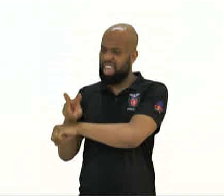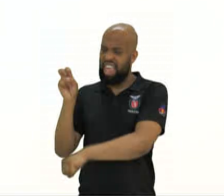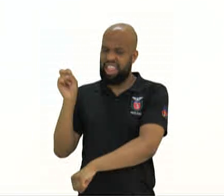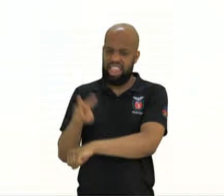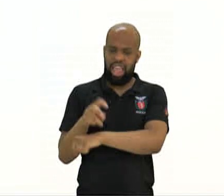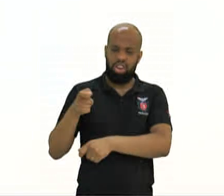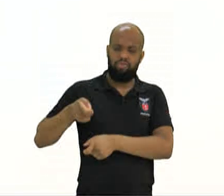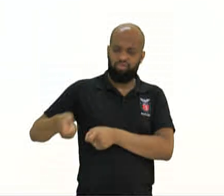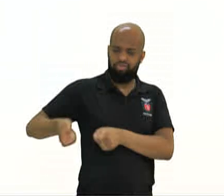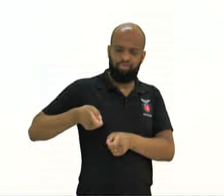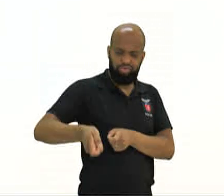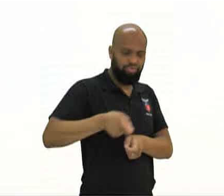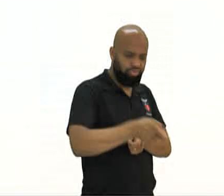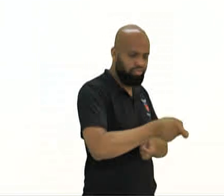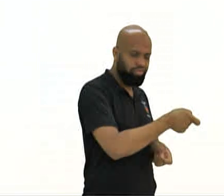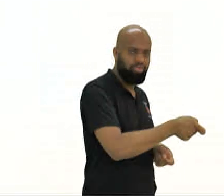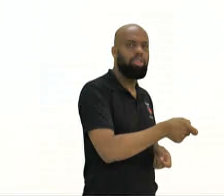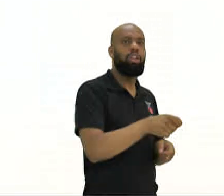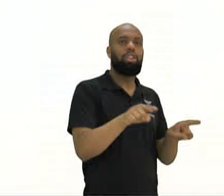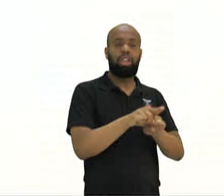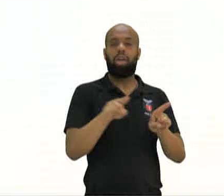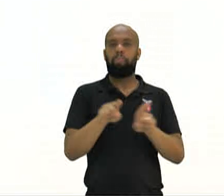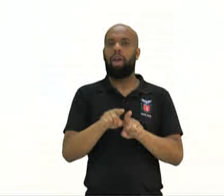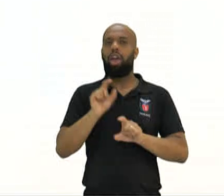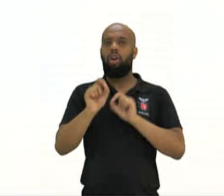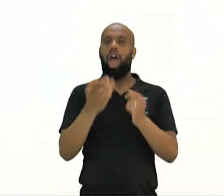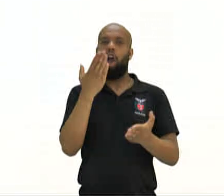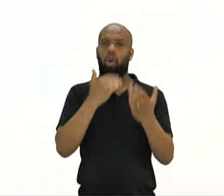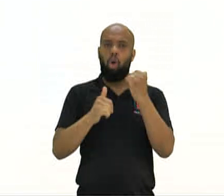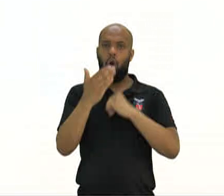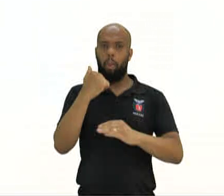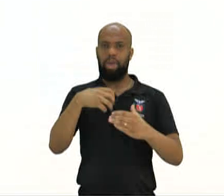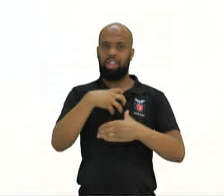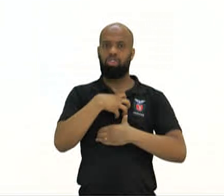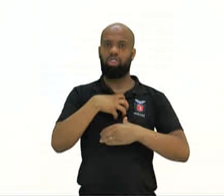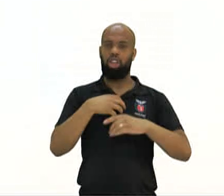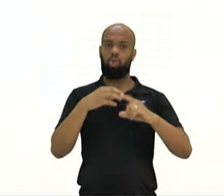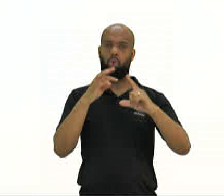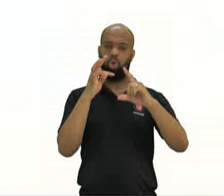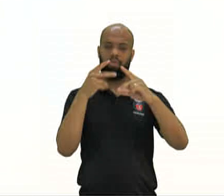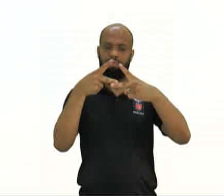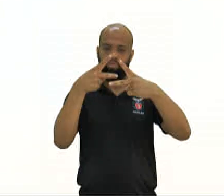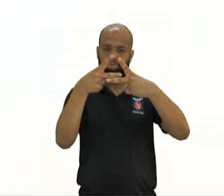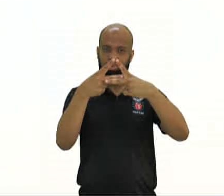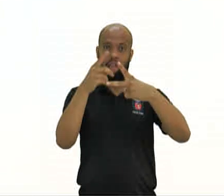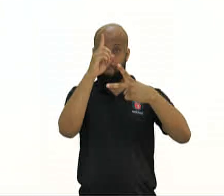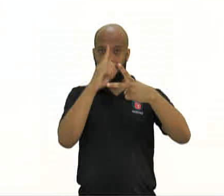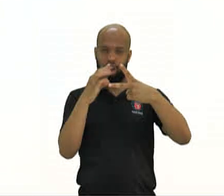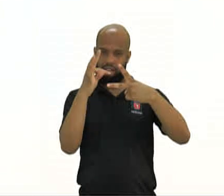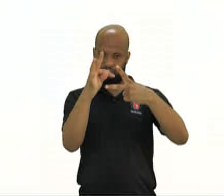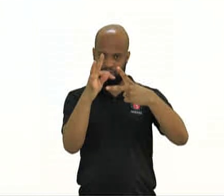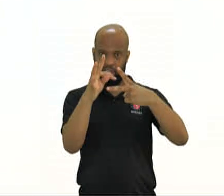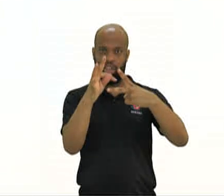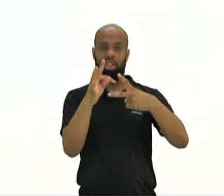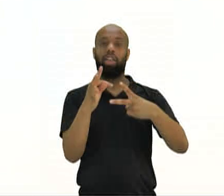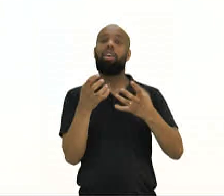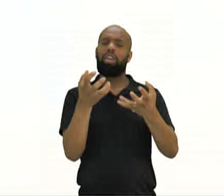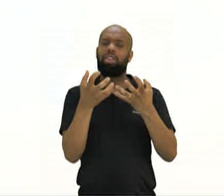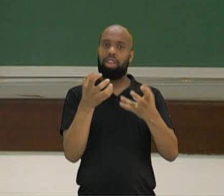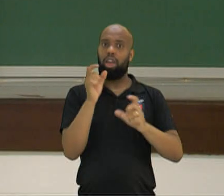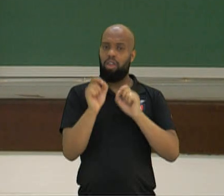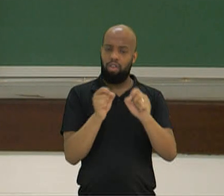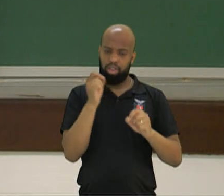modo geral, comida geneticamente modificada, que a gente encontra muito nesses fast food, dando mais importância ao consumo e